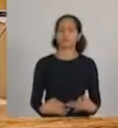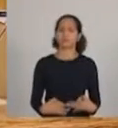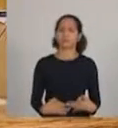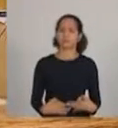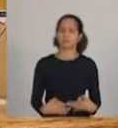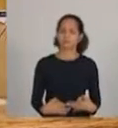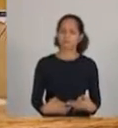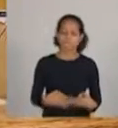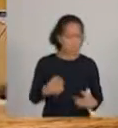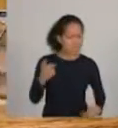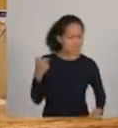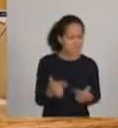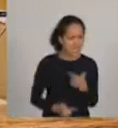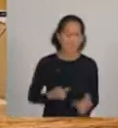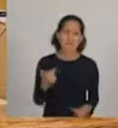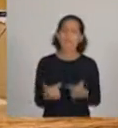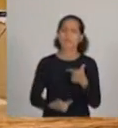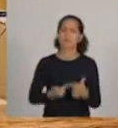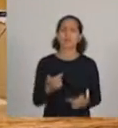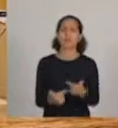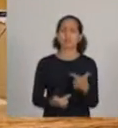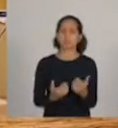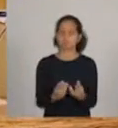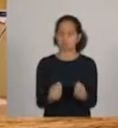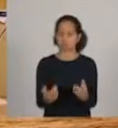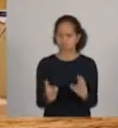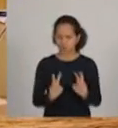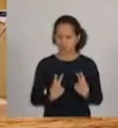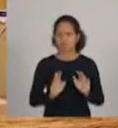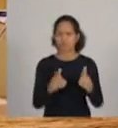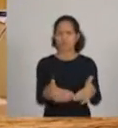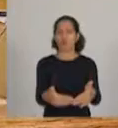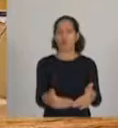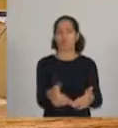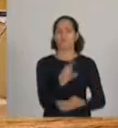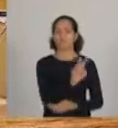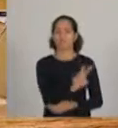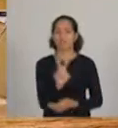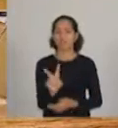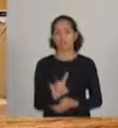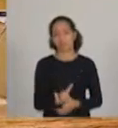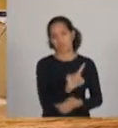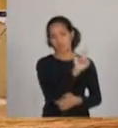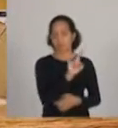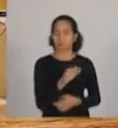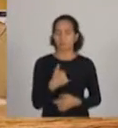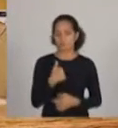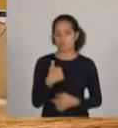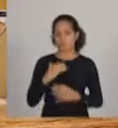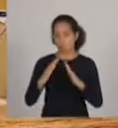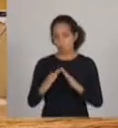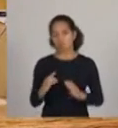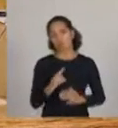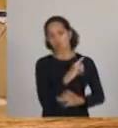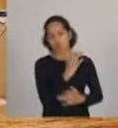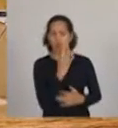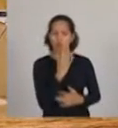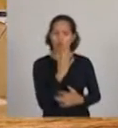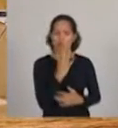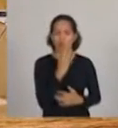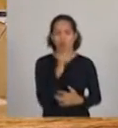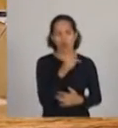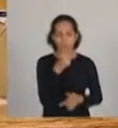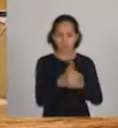muito trabalhador pelas questões de Vila Velha dos Canela Verde. Hoje eu moro lá e eu conheço bastante